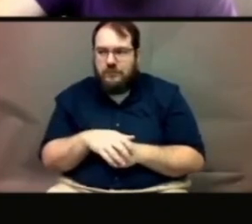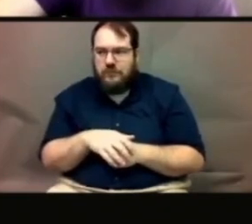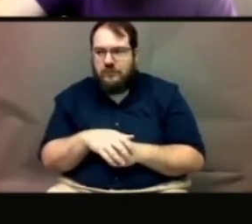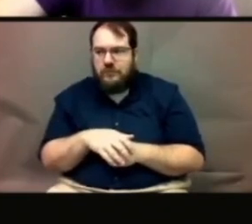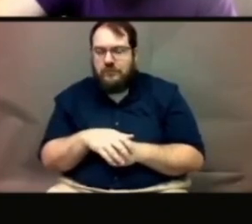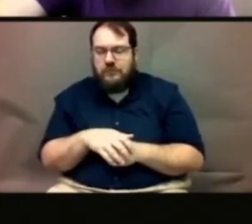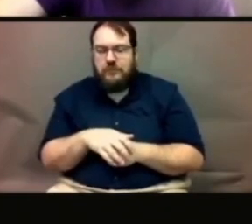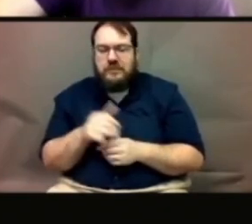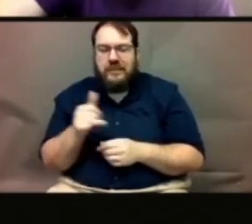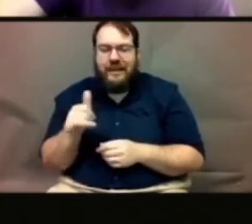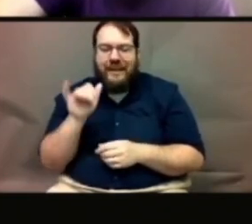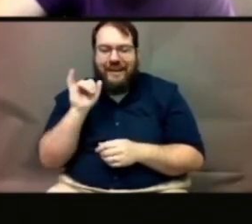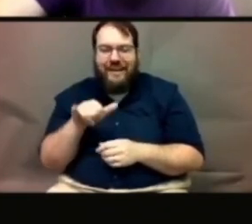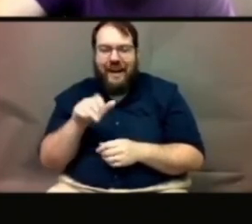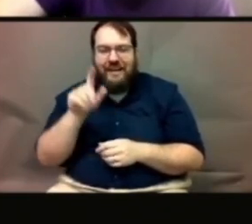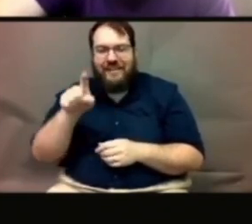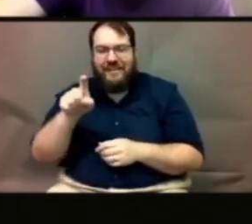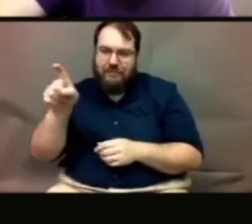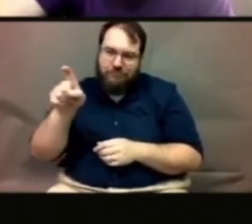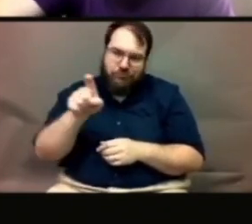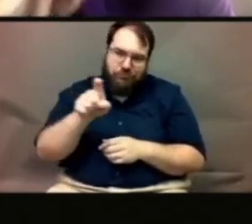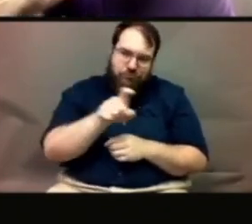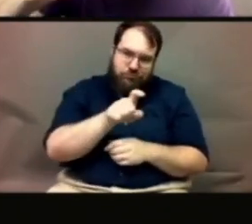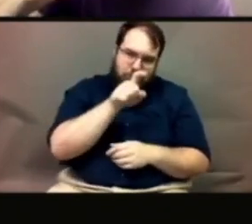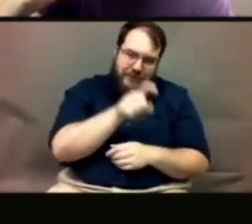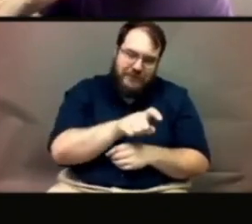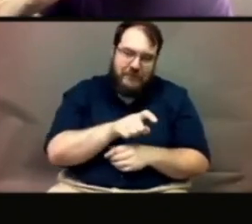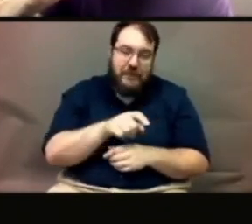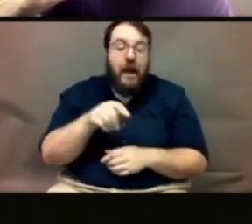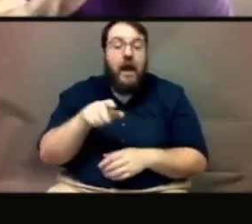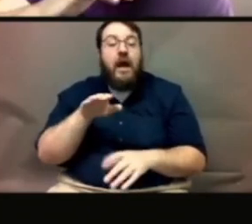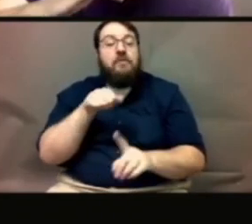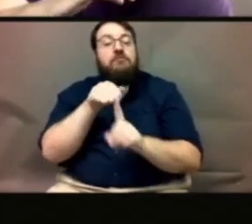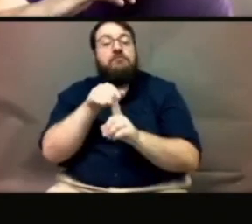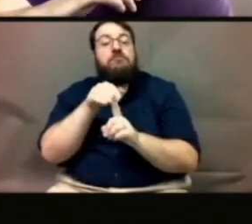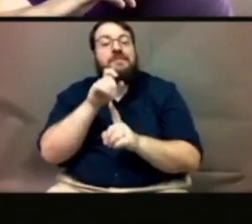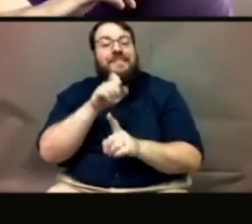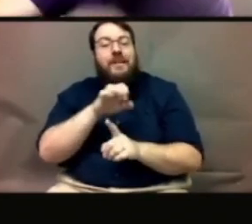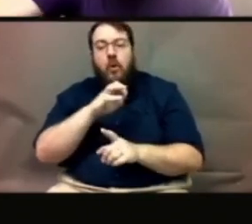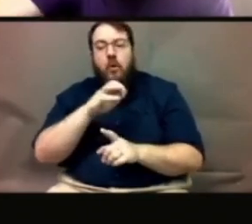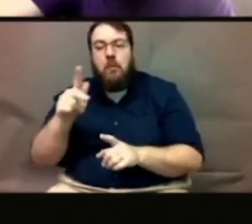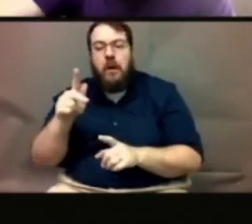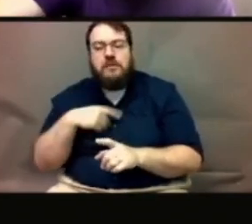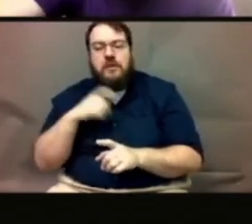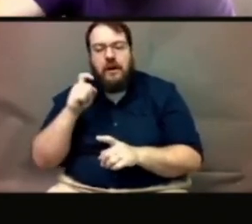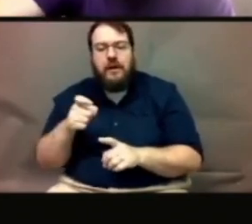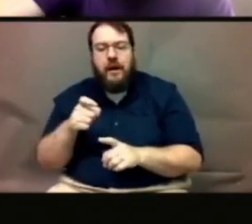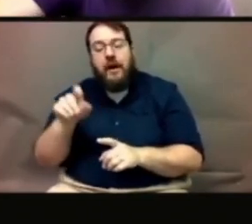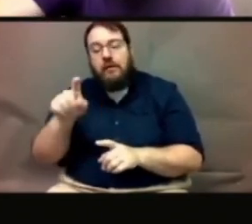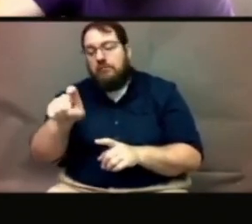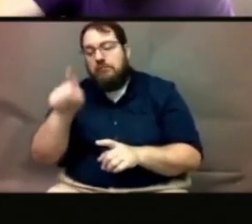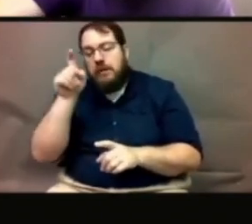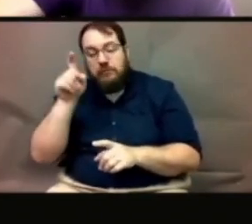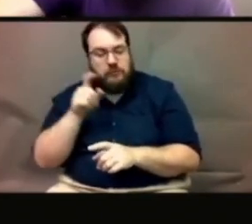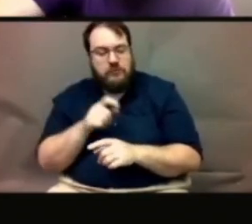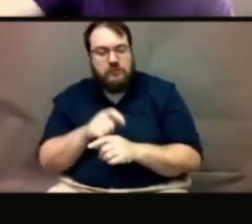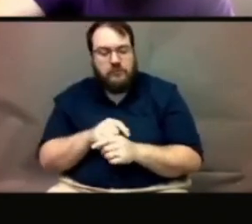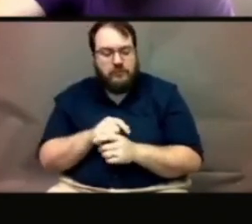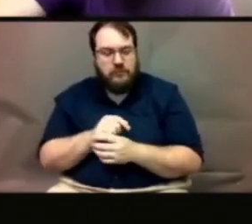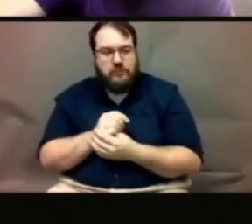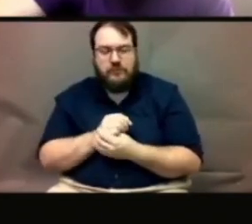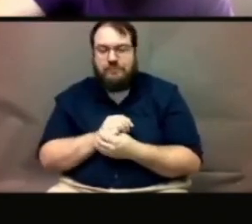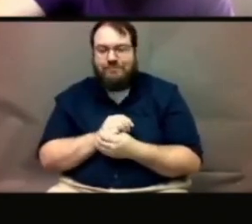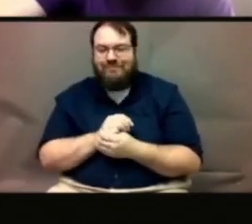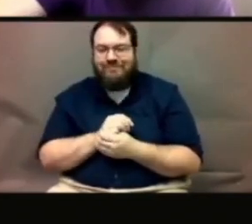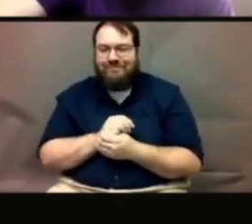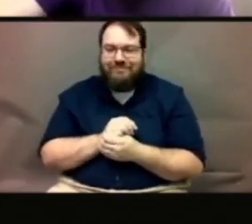e eu também posso arrastar para baixo para me lembrar se eu for muito para baixo vai me lembrar de voltar para a tela